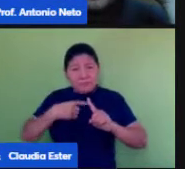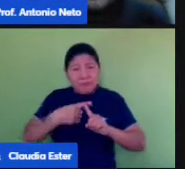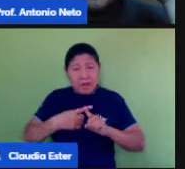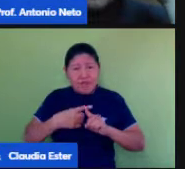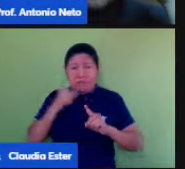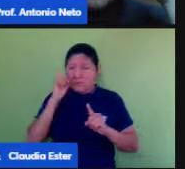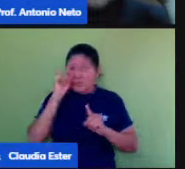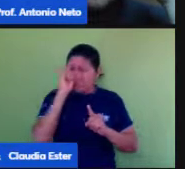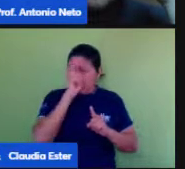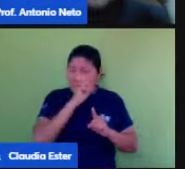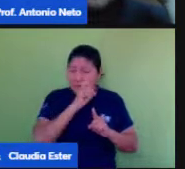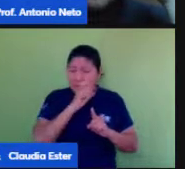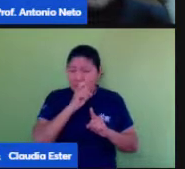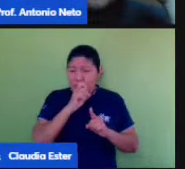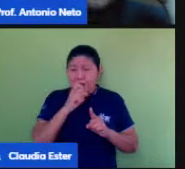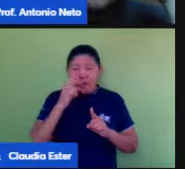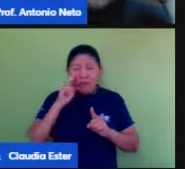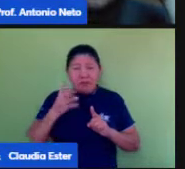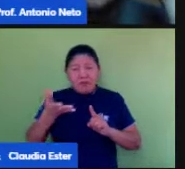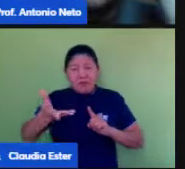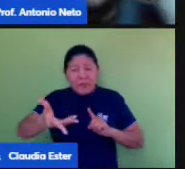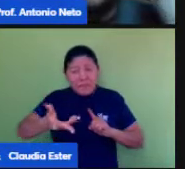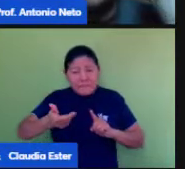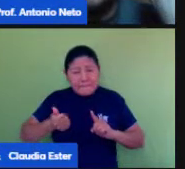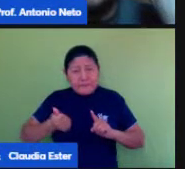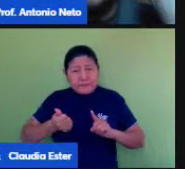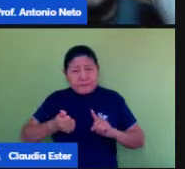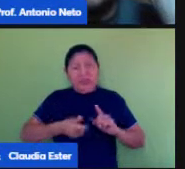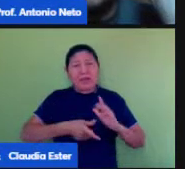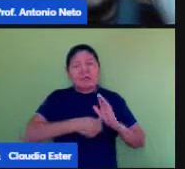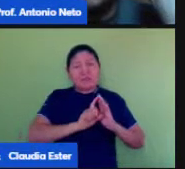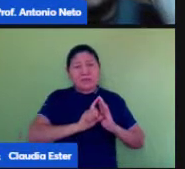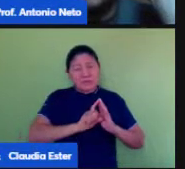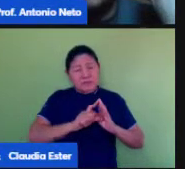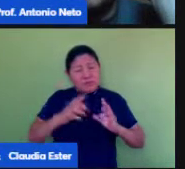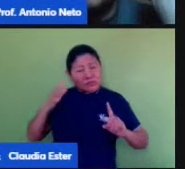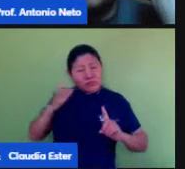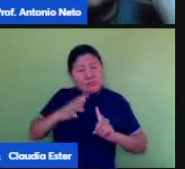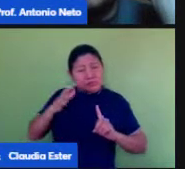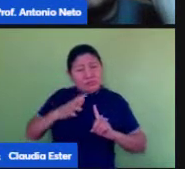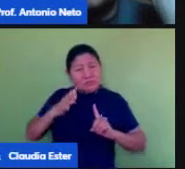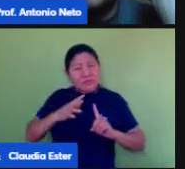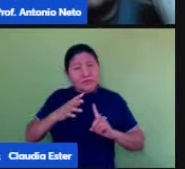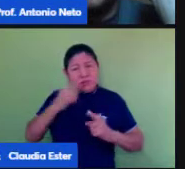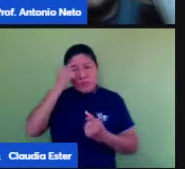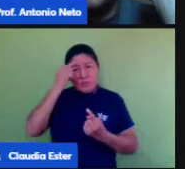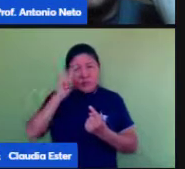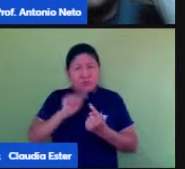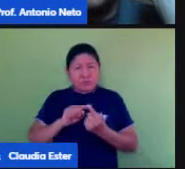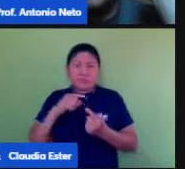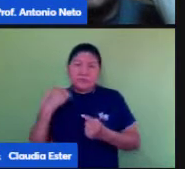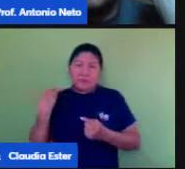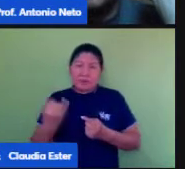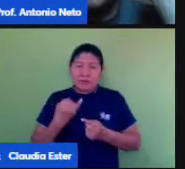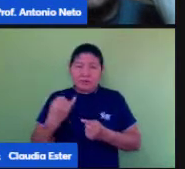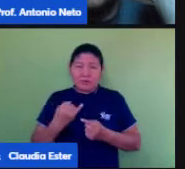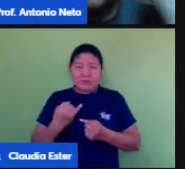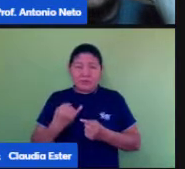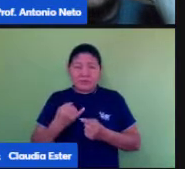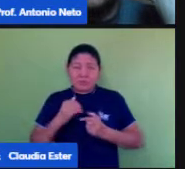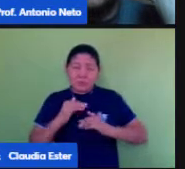eu posso desenvolver uma mesma habilidade, ou seja, o mesmo conhecimento. Mas como esse conhecimento está